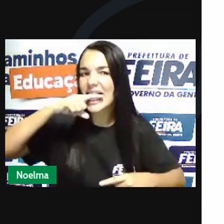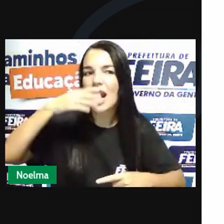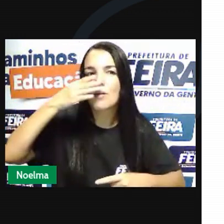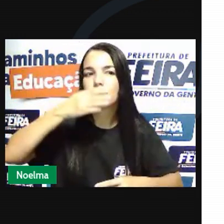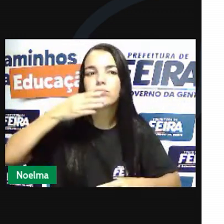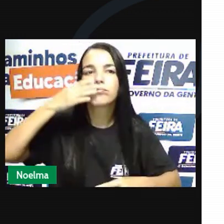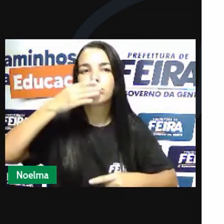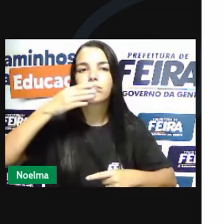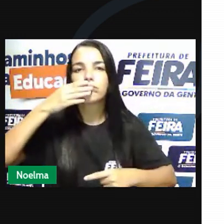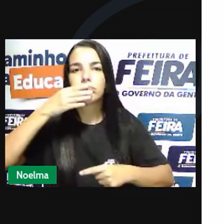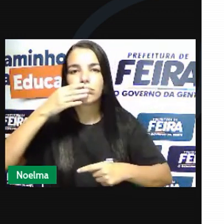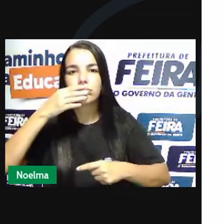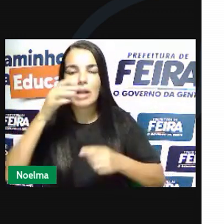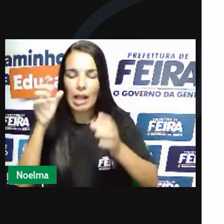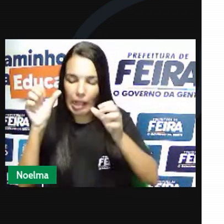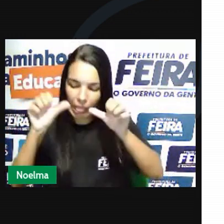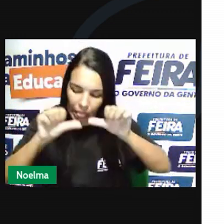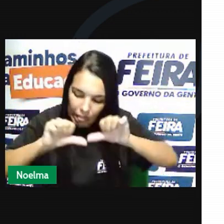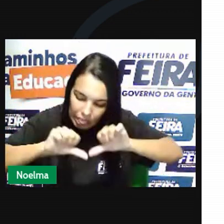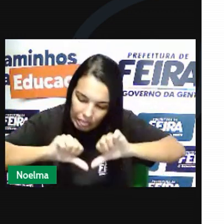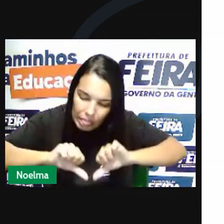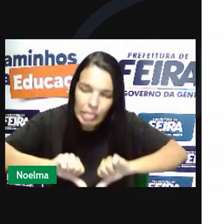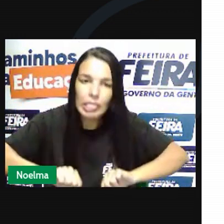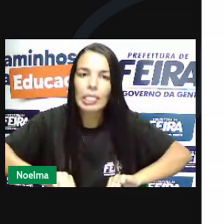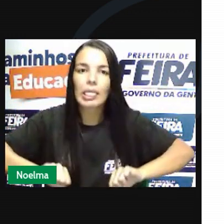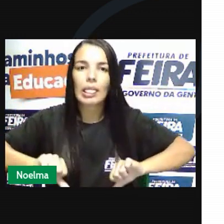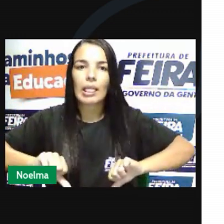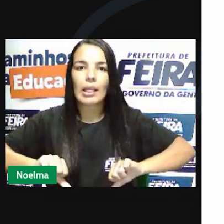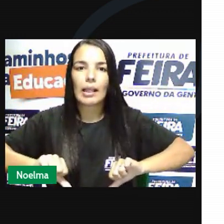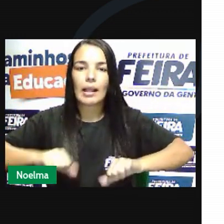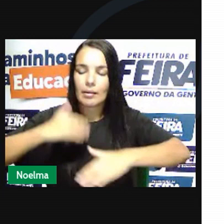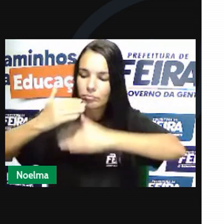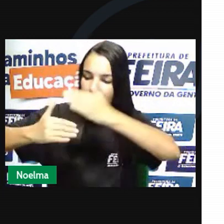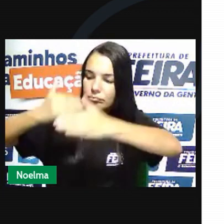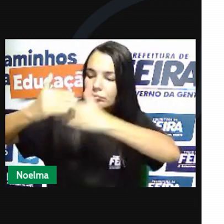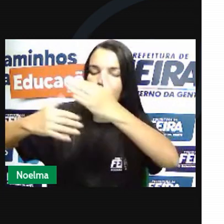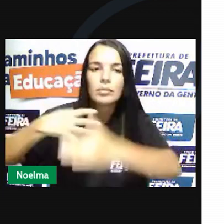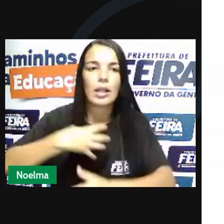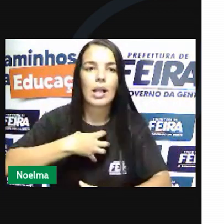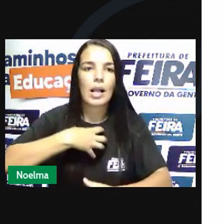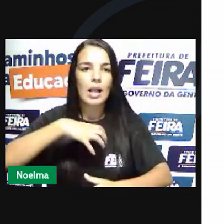cana-de-açúcar em plena decadência. Foi nas bandas da Bahia,